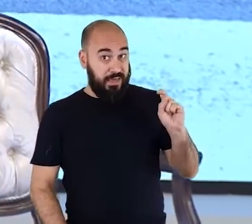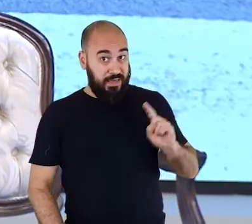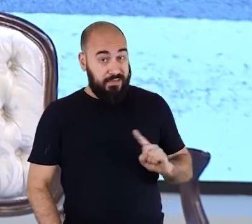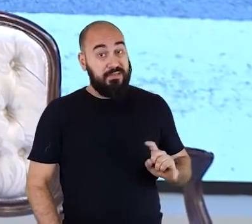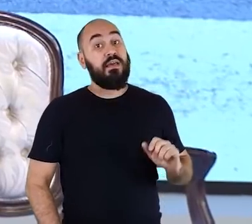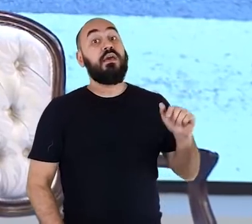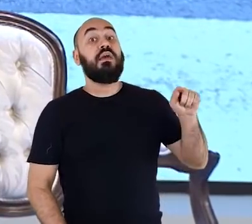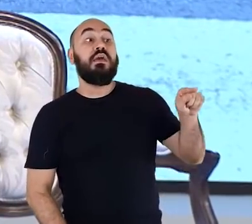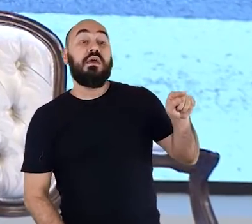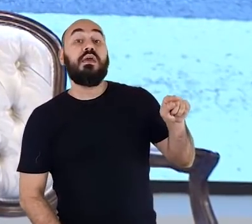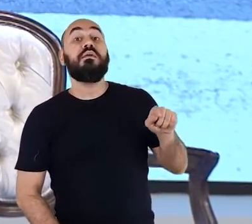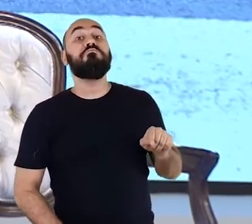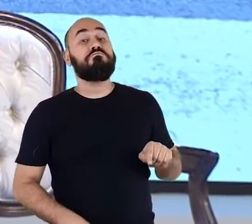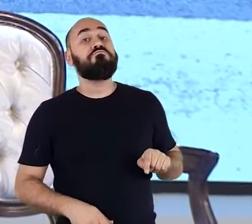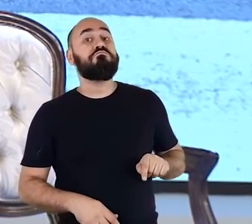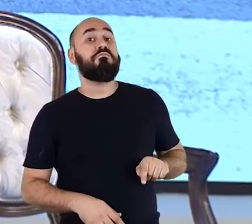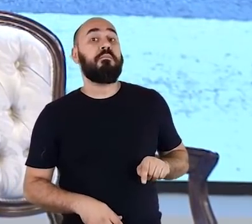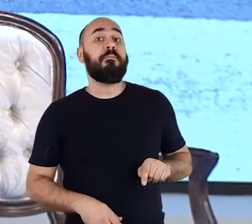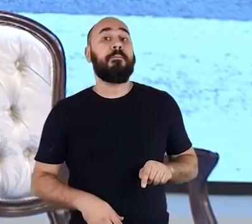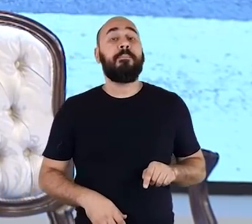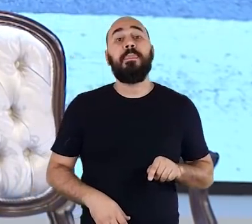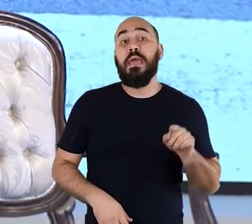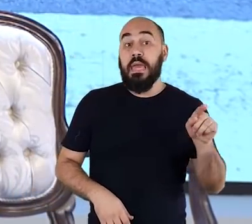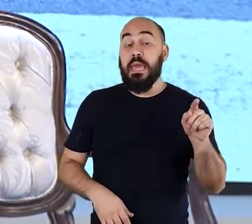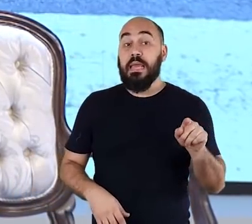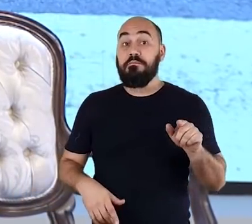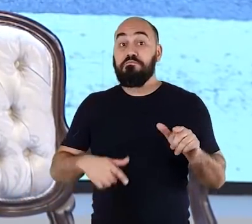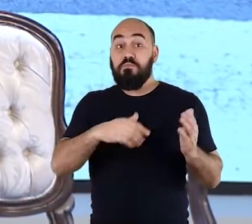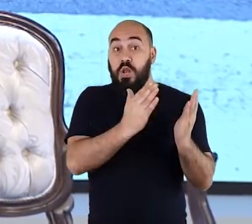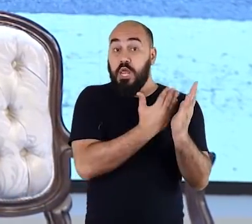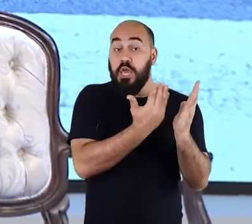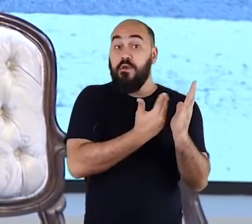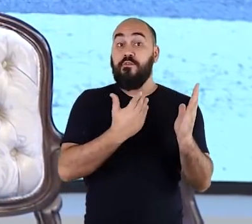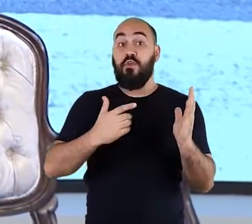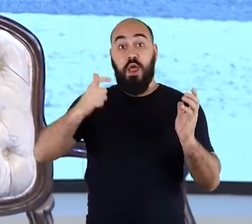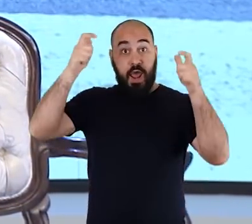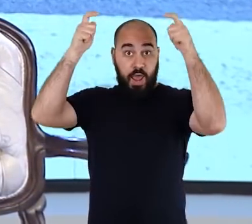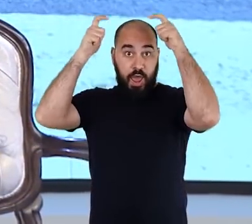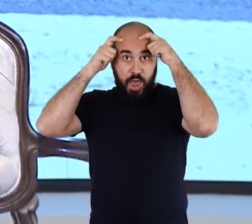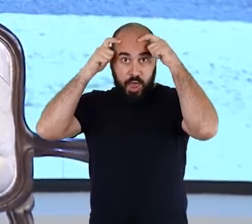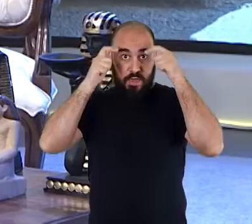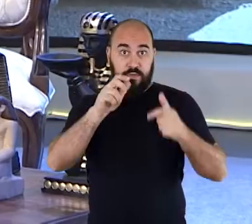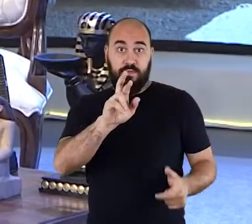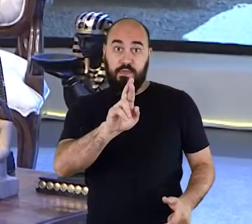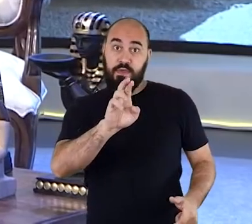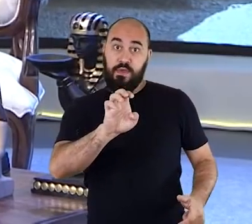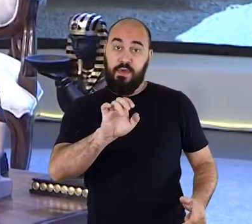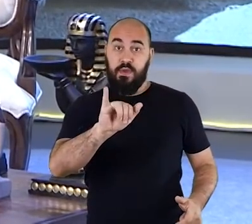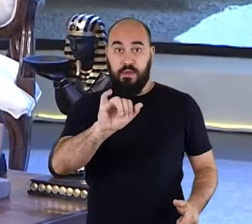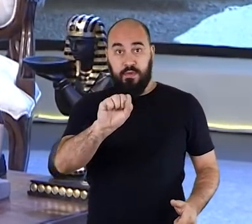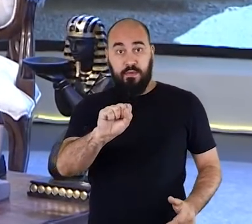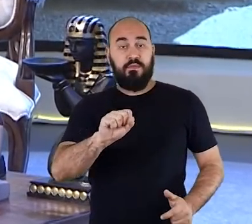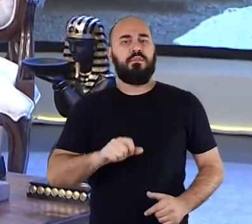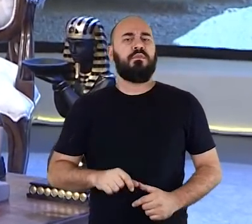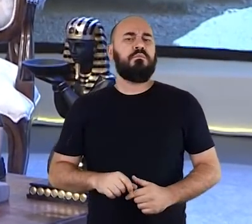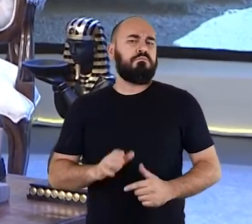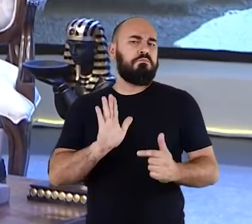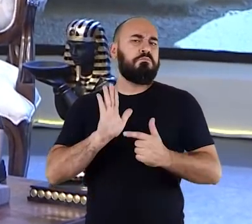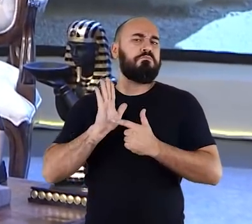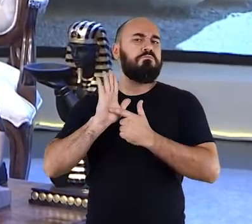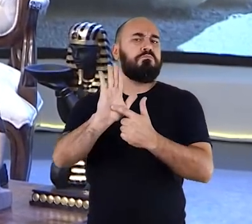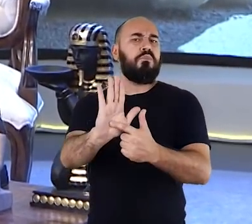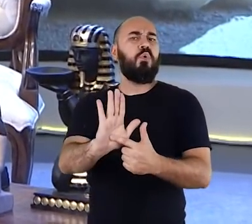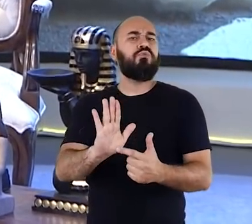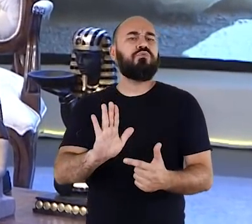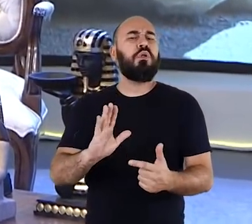é mencionado várias vezes na Bíblia, mas especialmente no livro de Reis. E eu gostaria de mostrar para vocês aqui uma